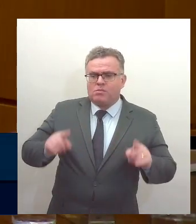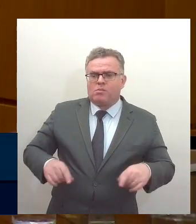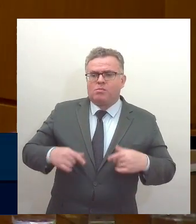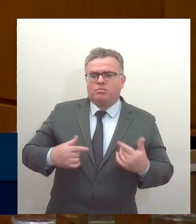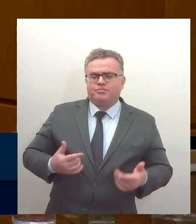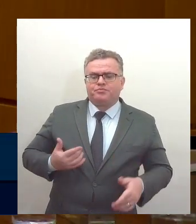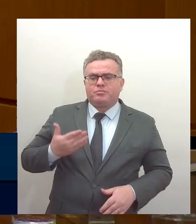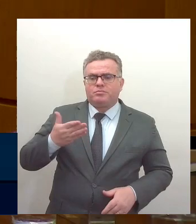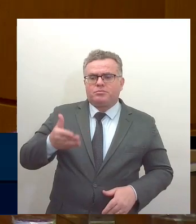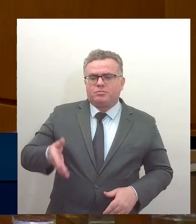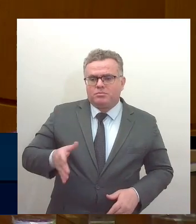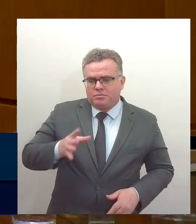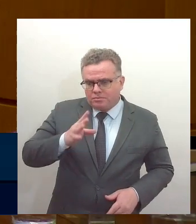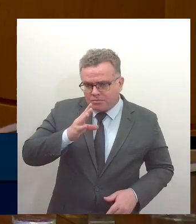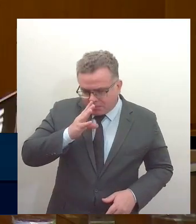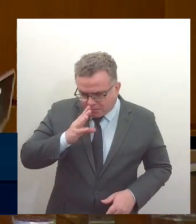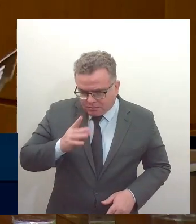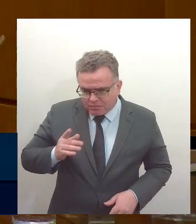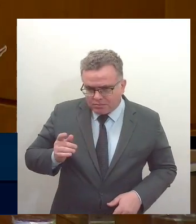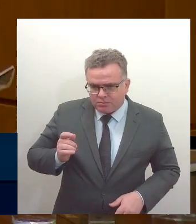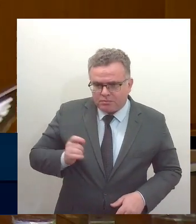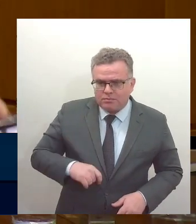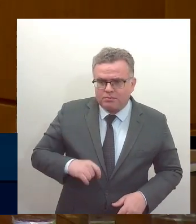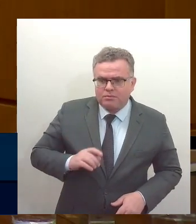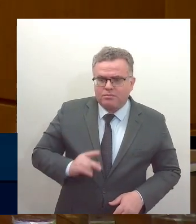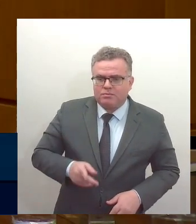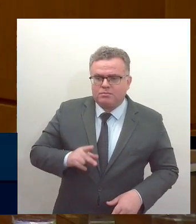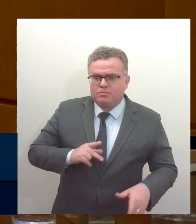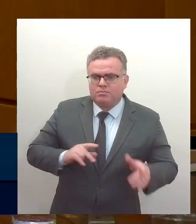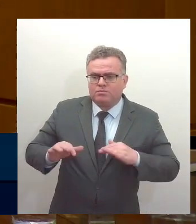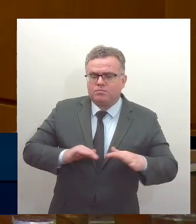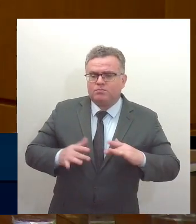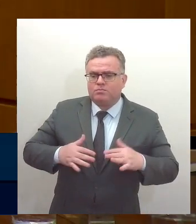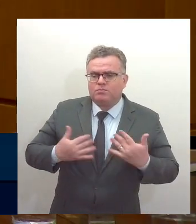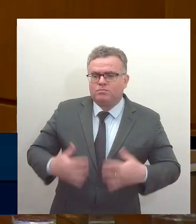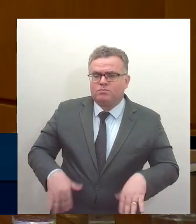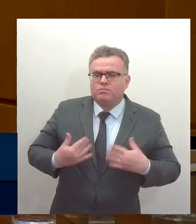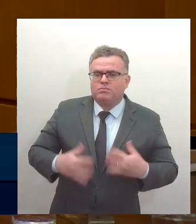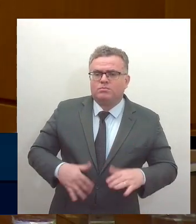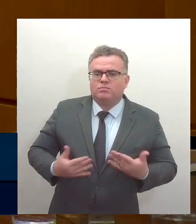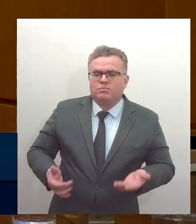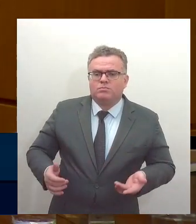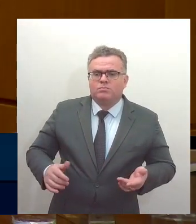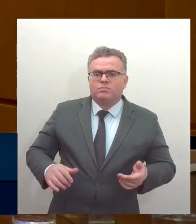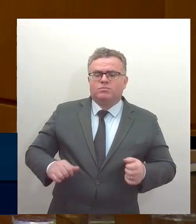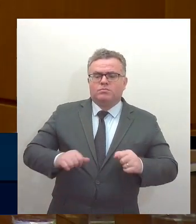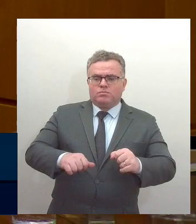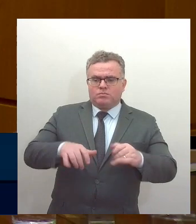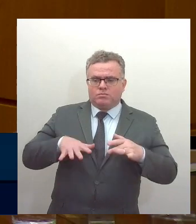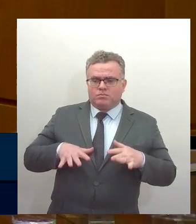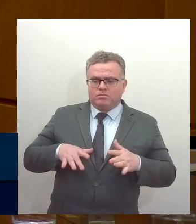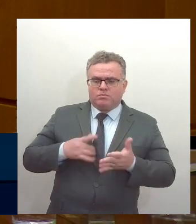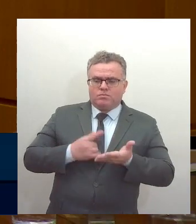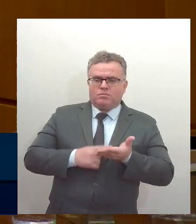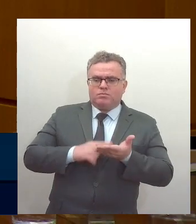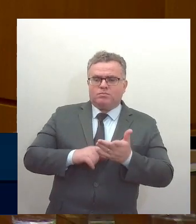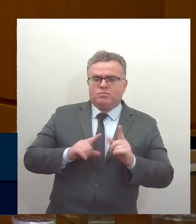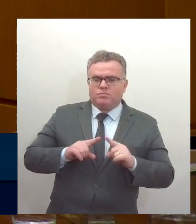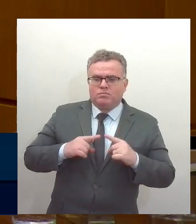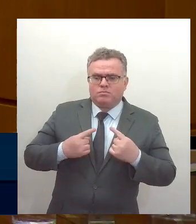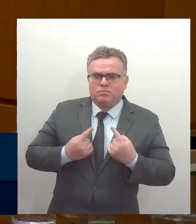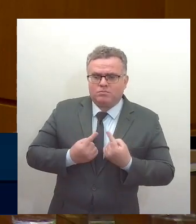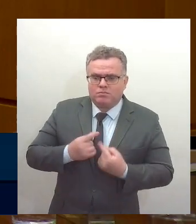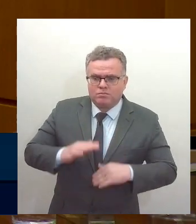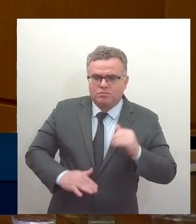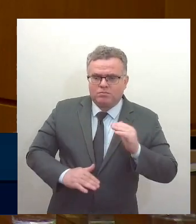essa mobilização, essa assembleia geral, né, desses profissionais, desses servidores que